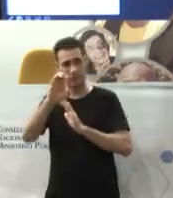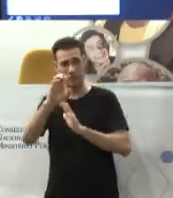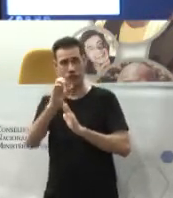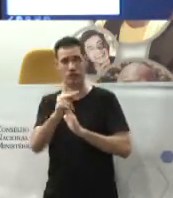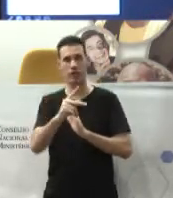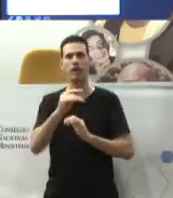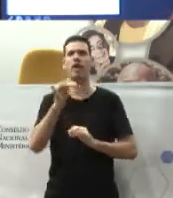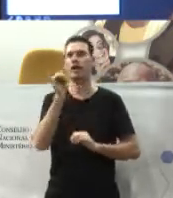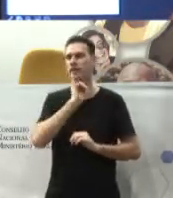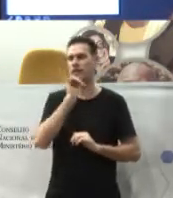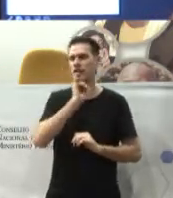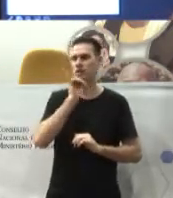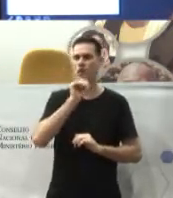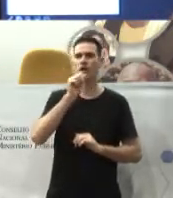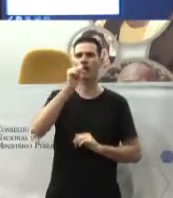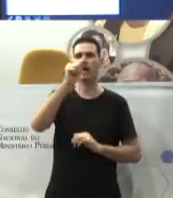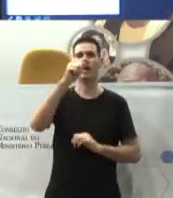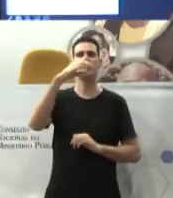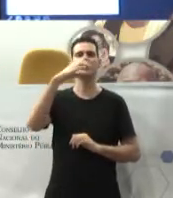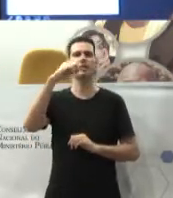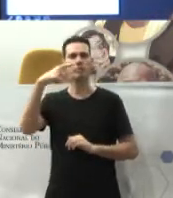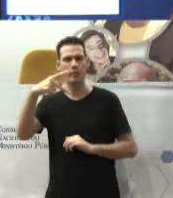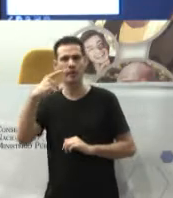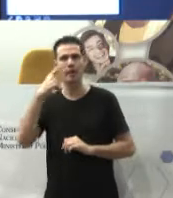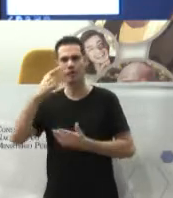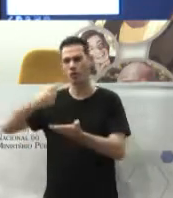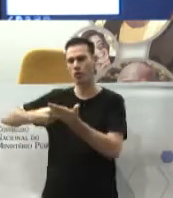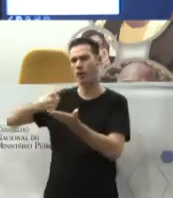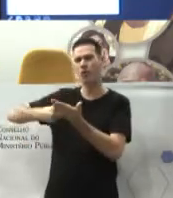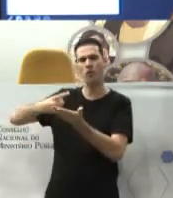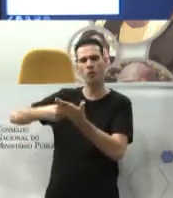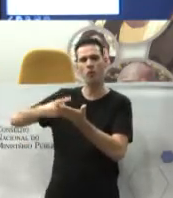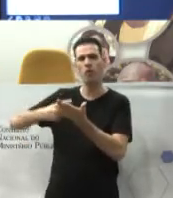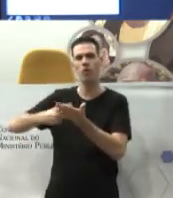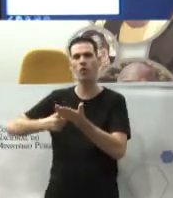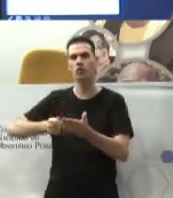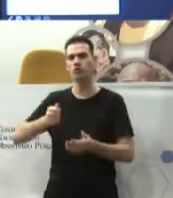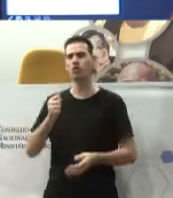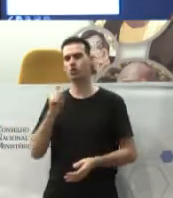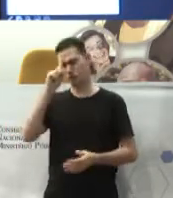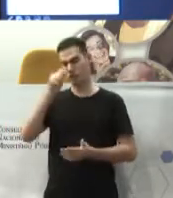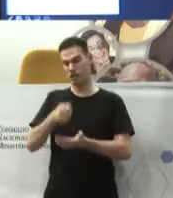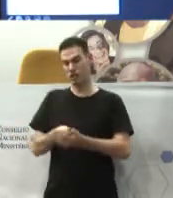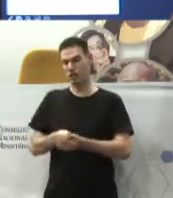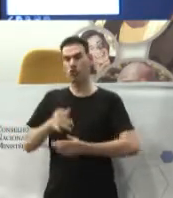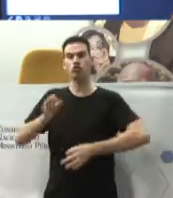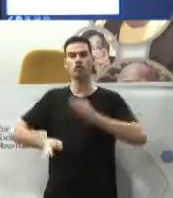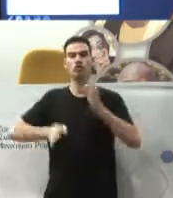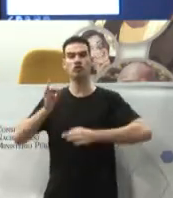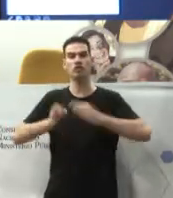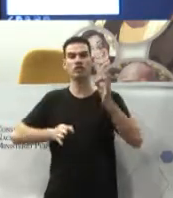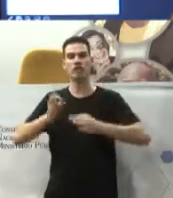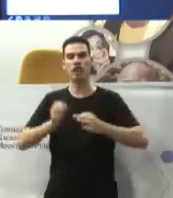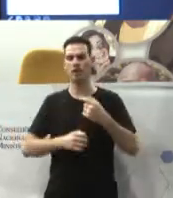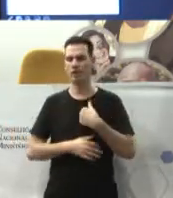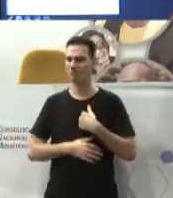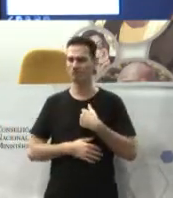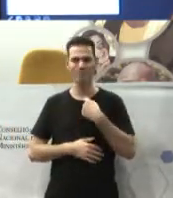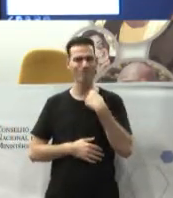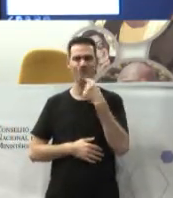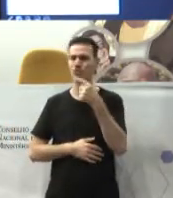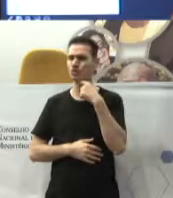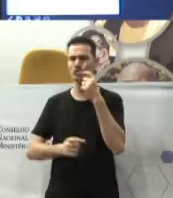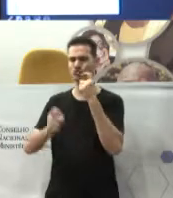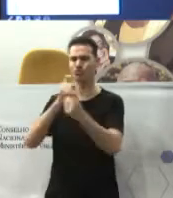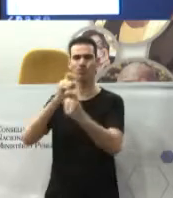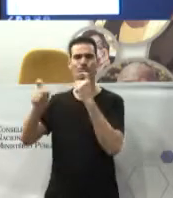pegamos uma ACP, um acordo homologado em juízo, uma sentença judicial que eu não consigo executar